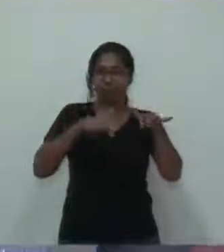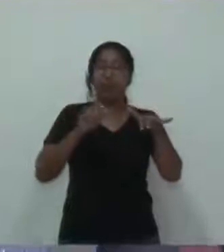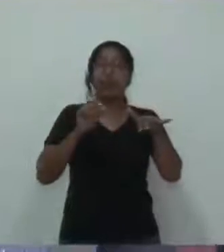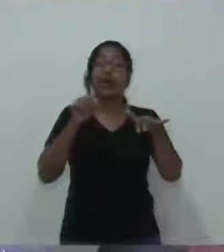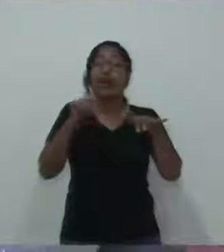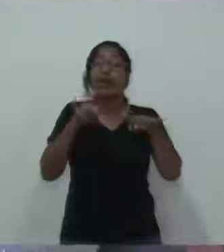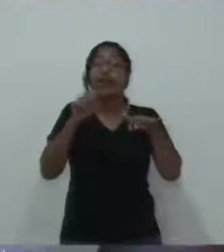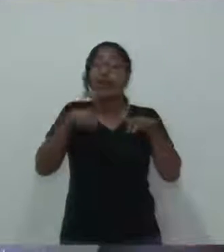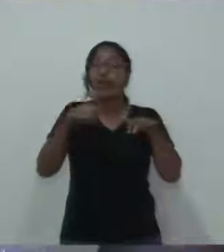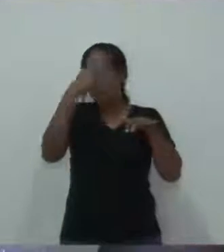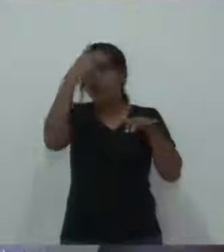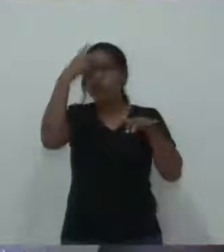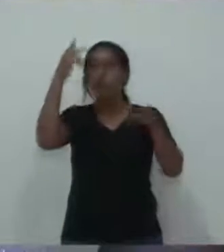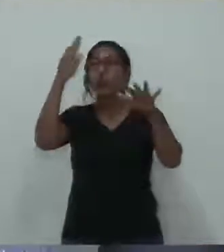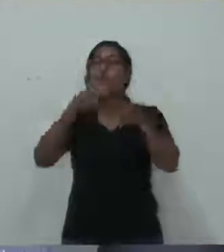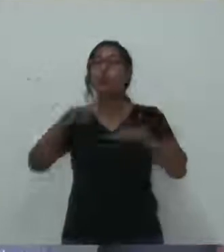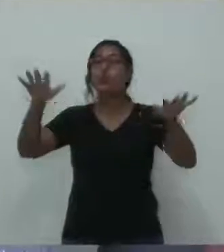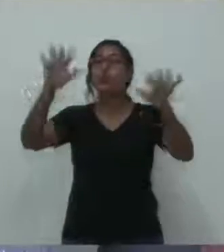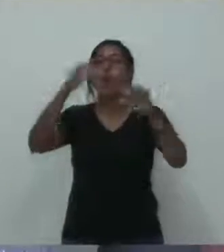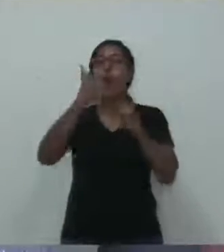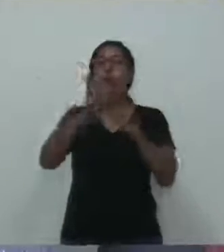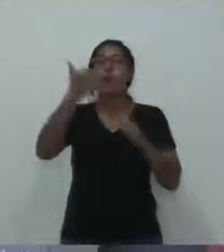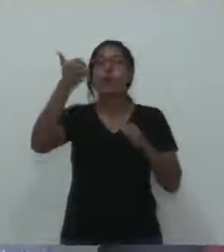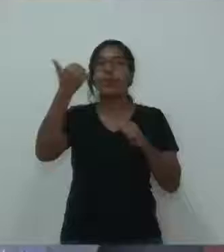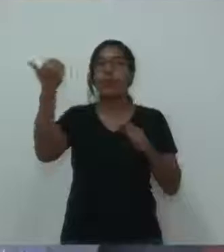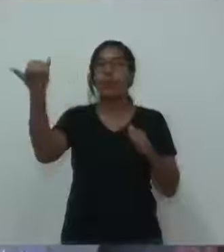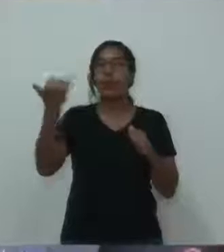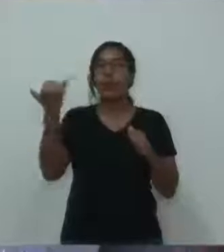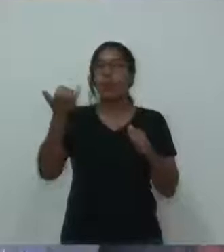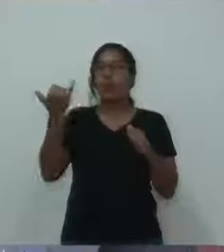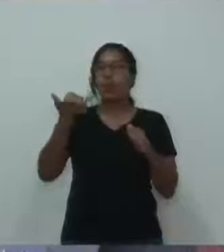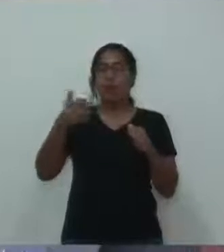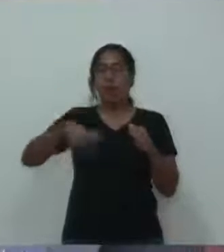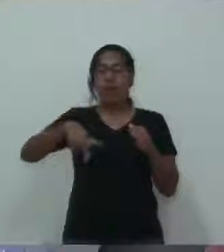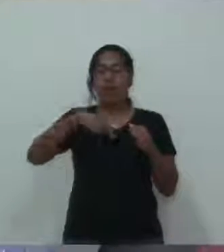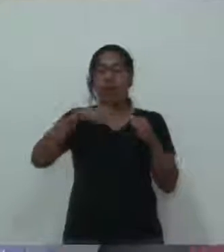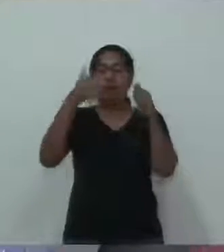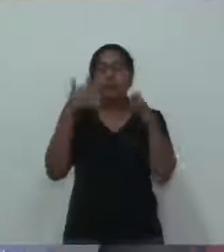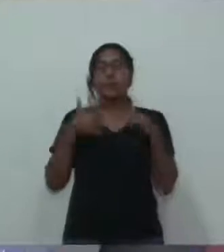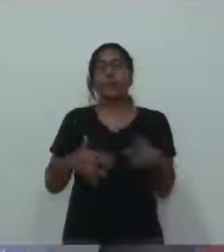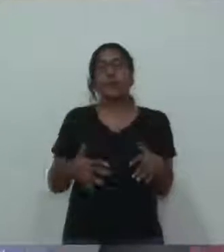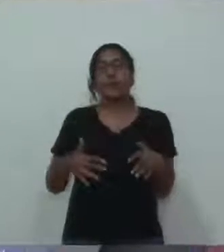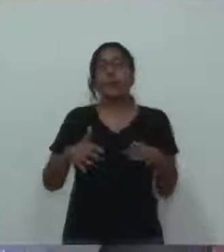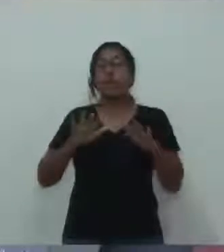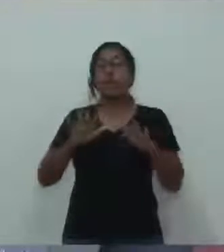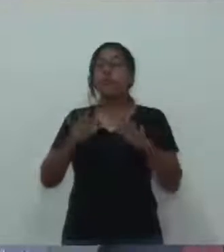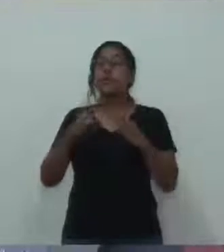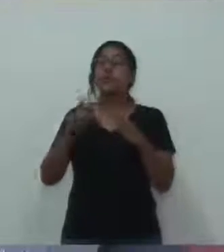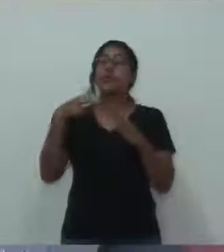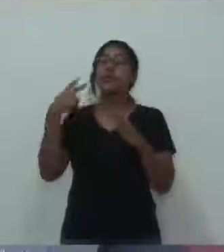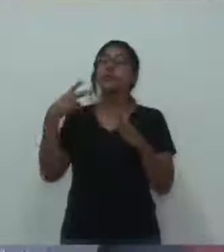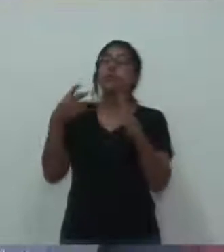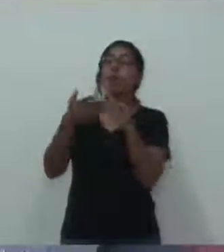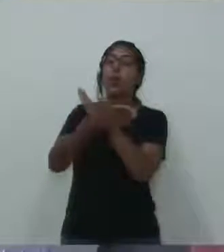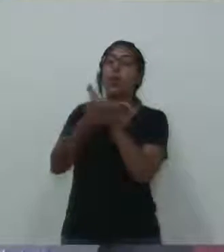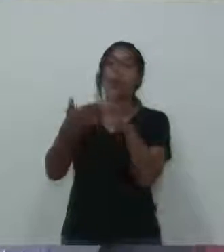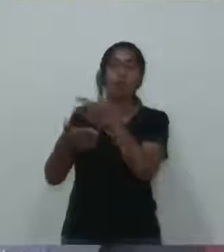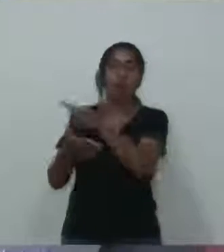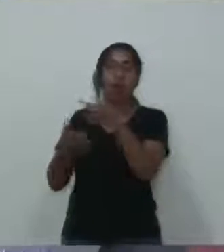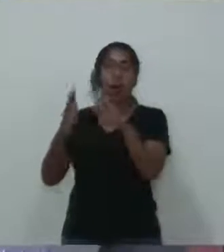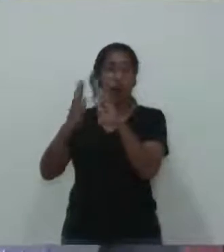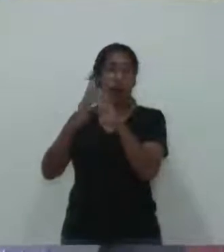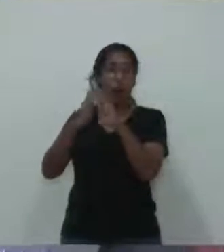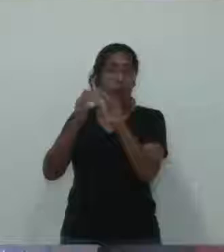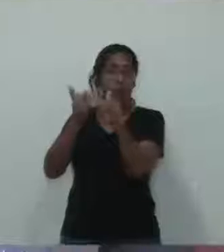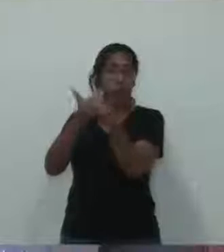Municipal. Cada um no seu bairro, cada um levando a sua demanda, mas alguns vereadores mais próximos da região da Canudos